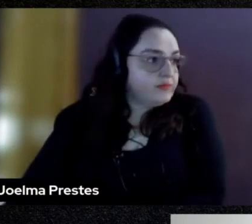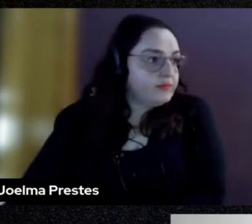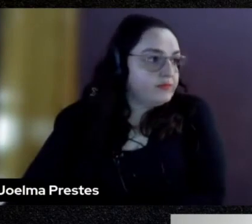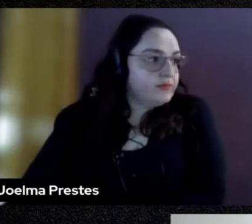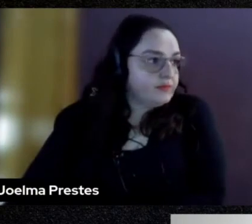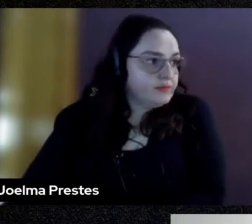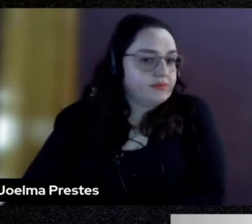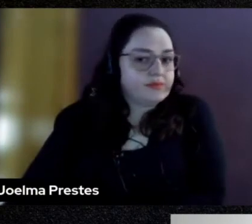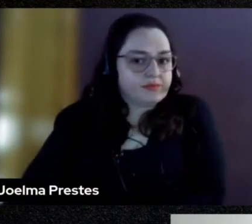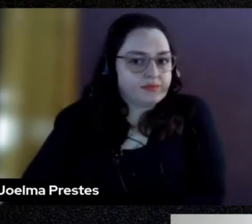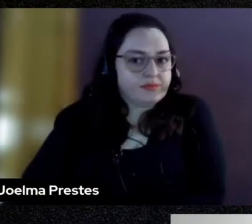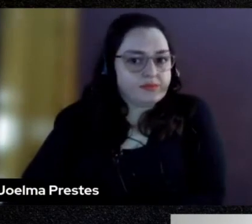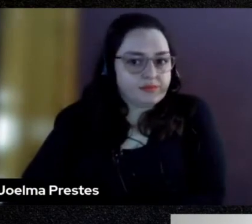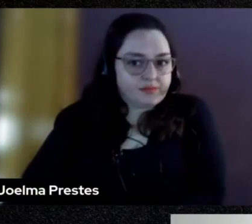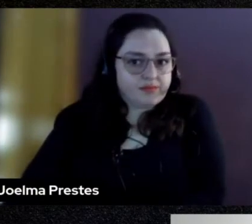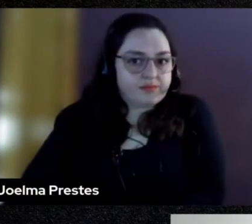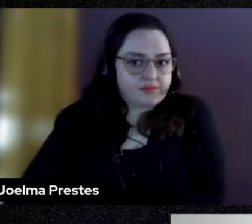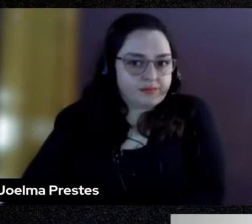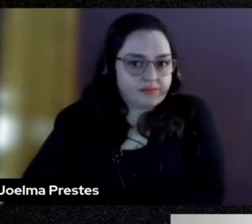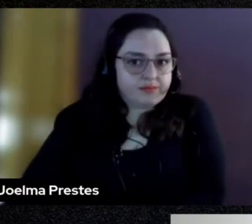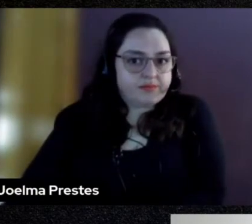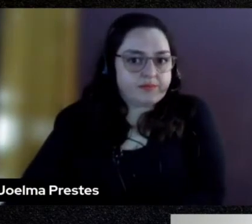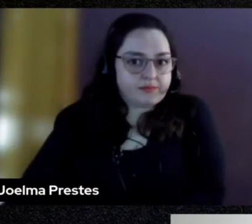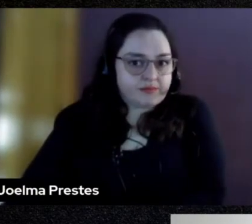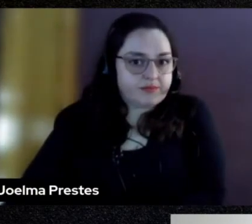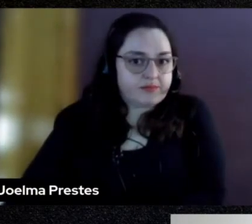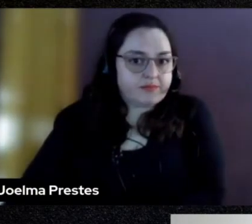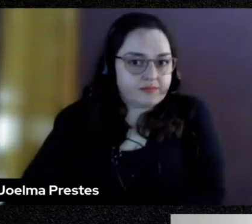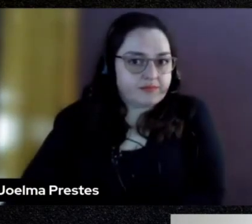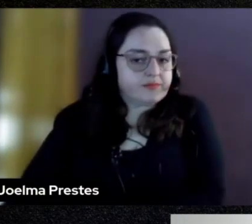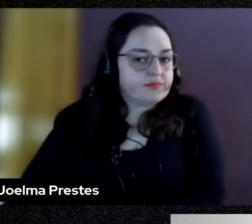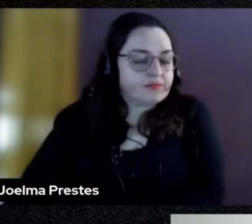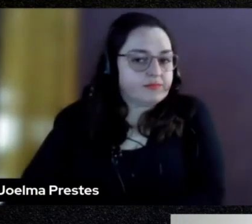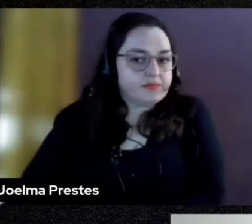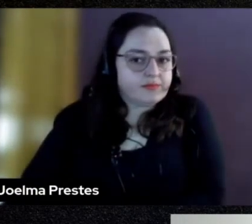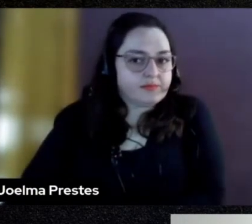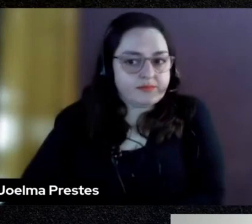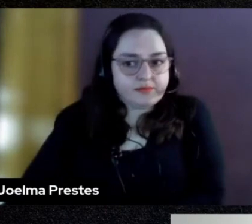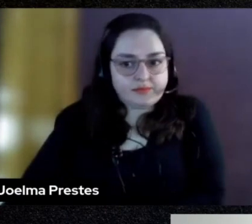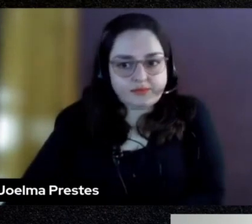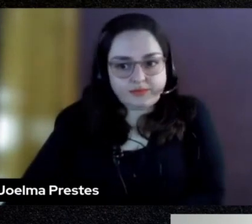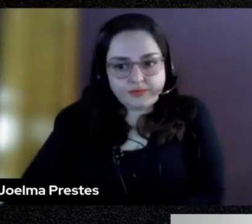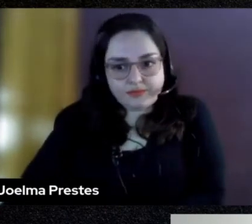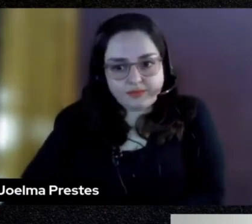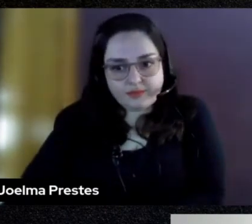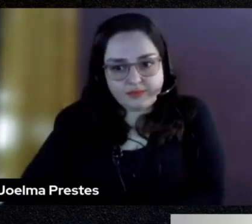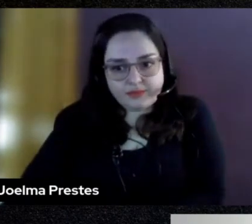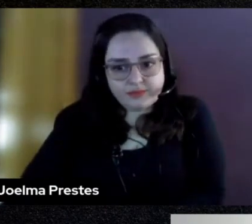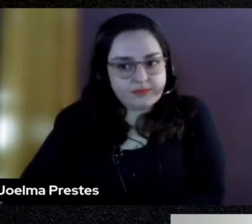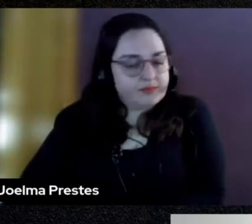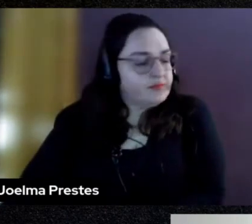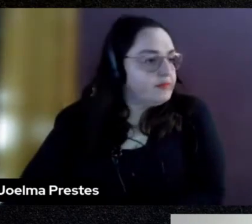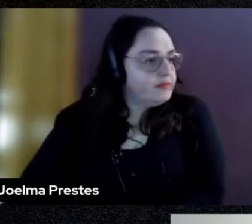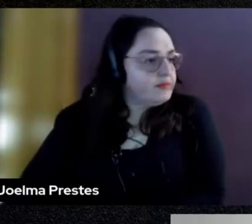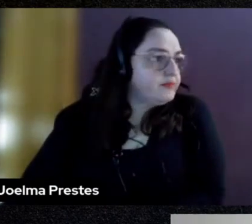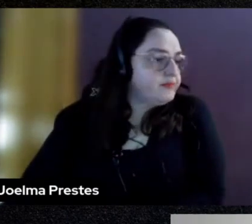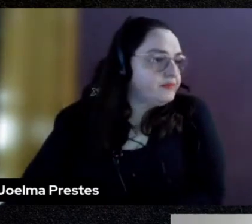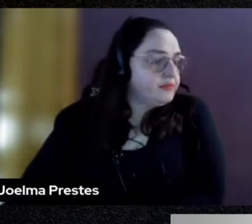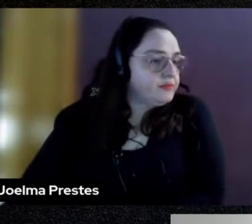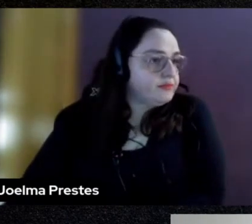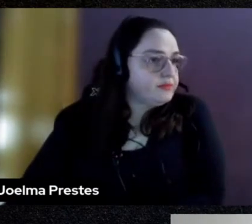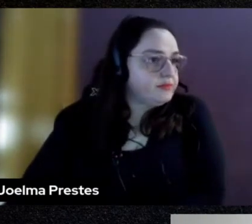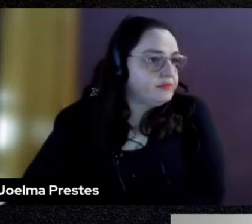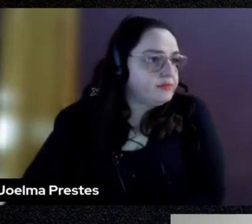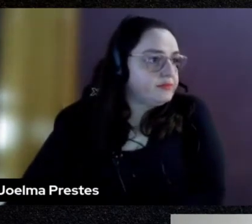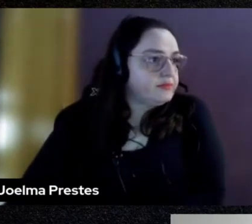da ordem ali na esteira de correções, igual, por exemplo, o José aqui comentou. Por exemplo, a gente tem uma